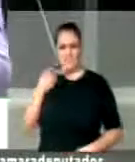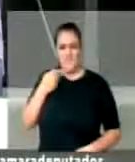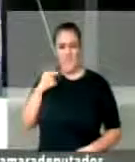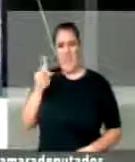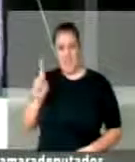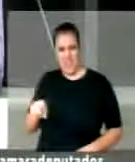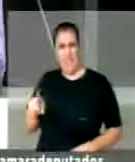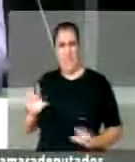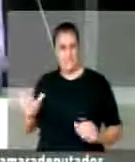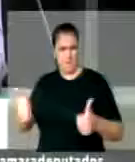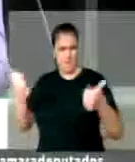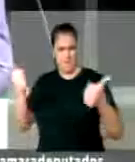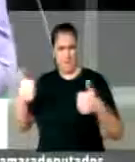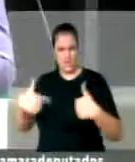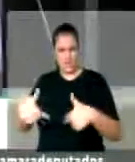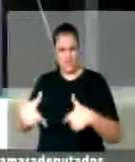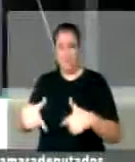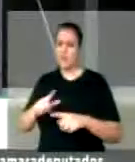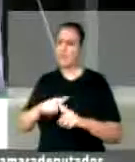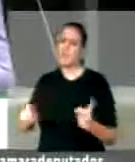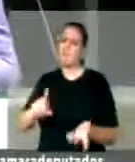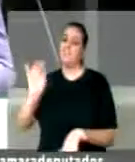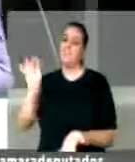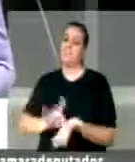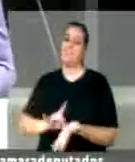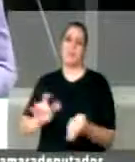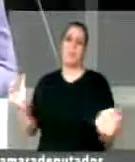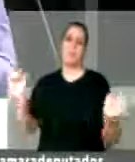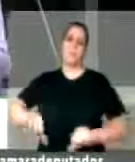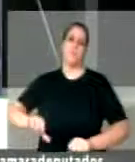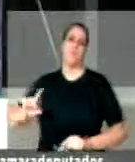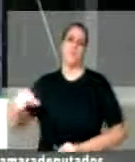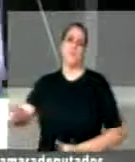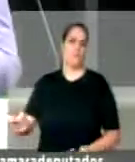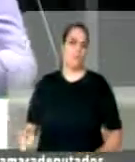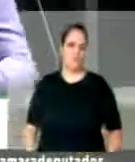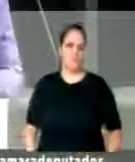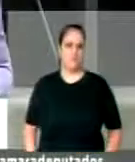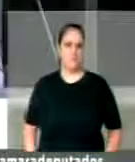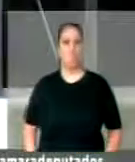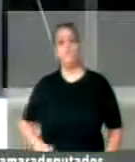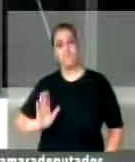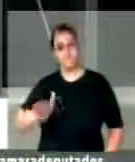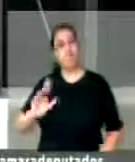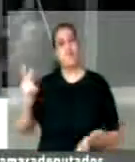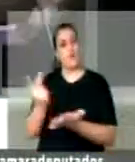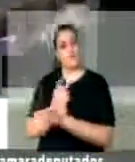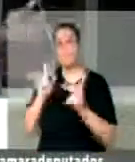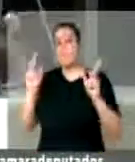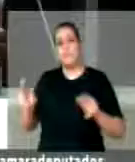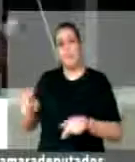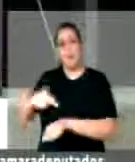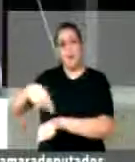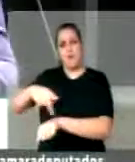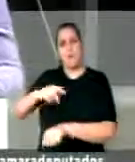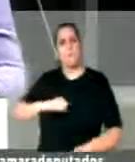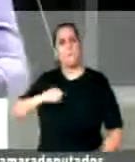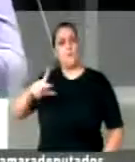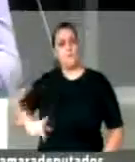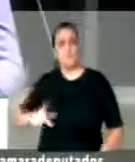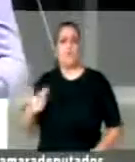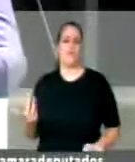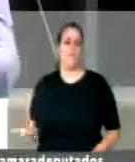vamos constatar que aumentou o desemprego. Nós vimos isso em Portugal, vimos isso até